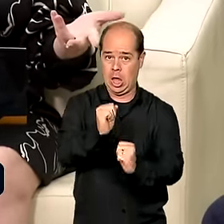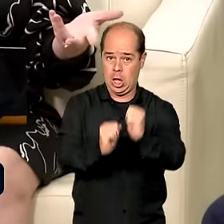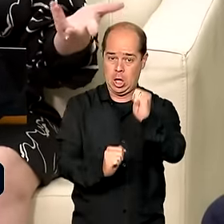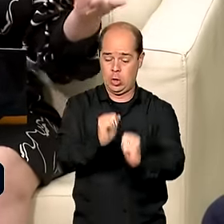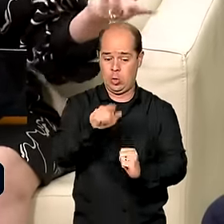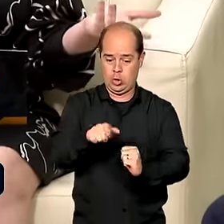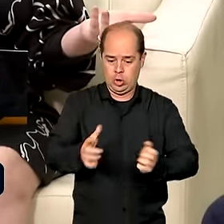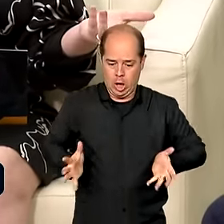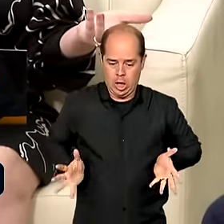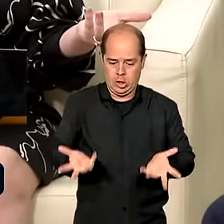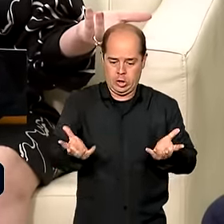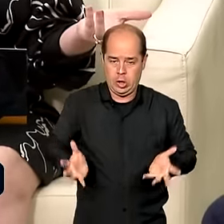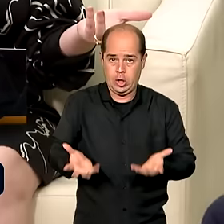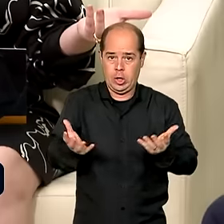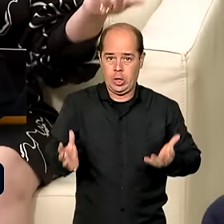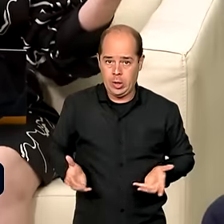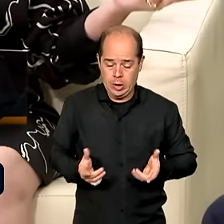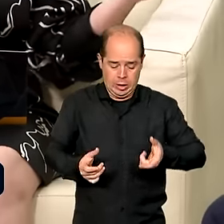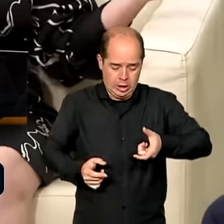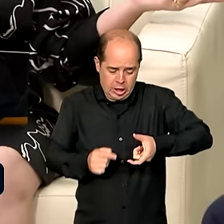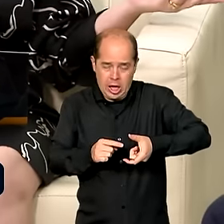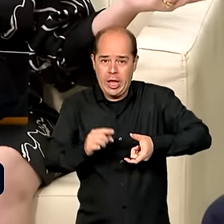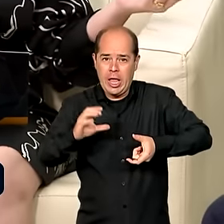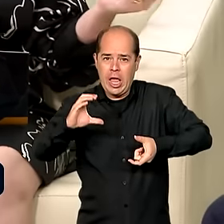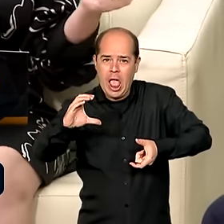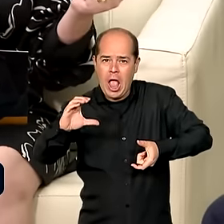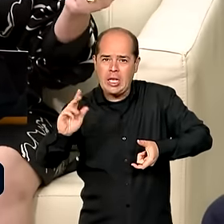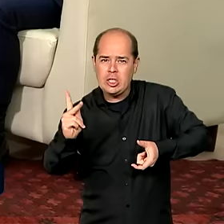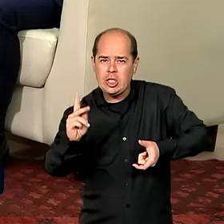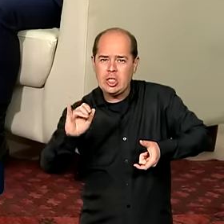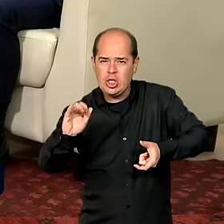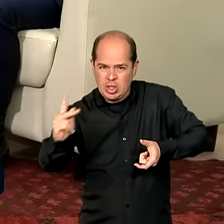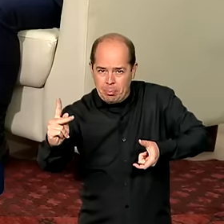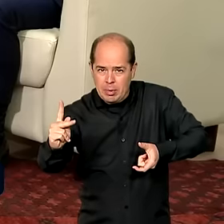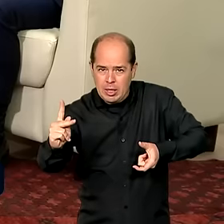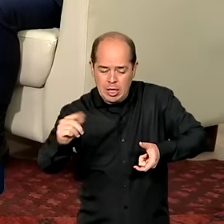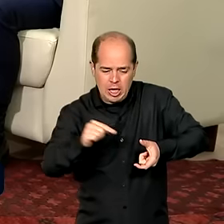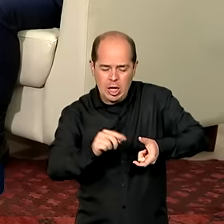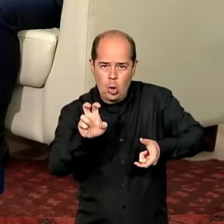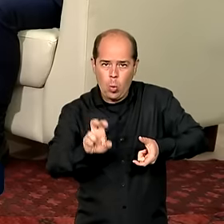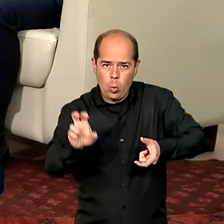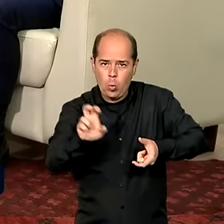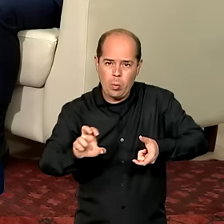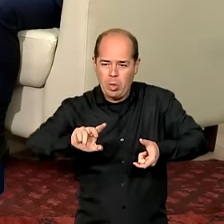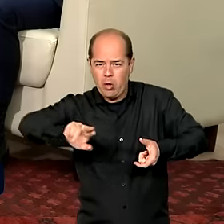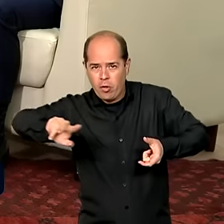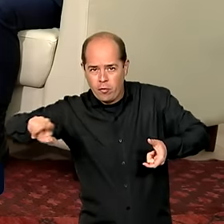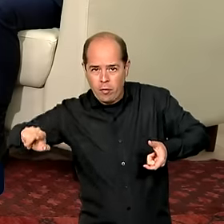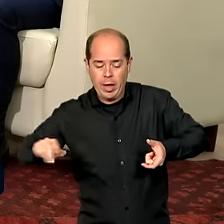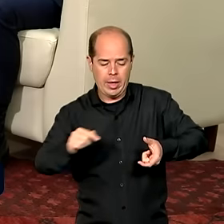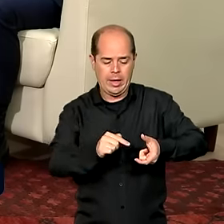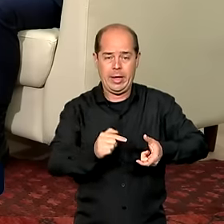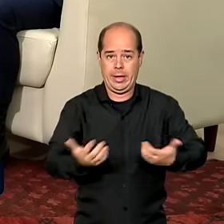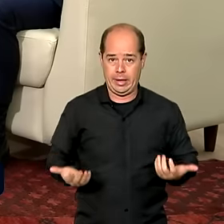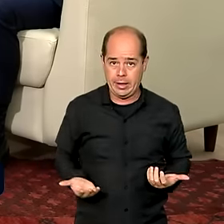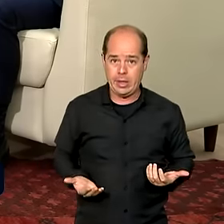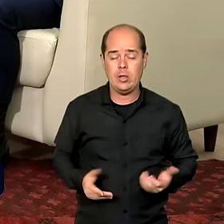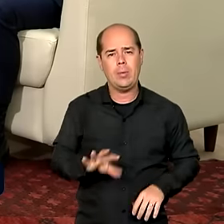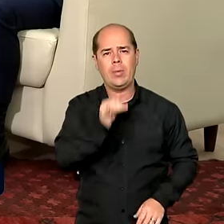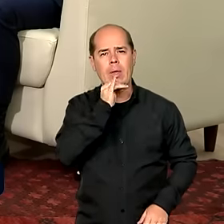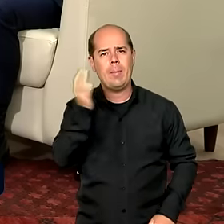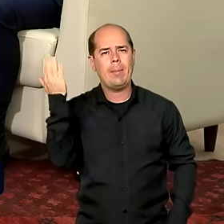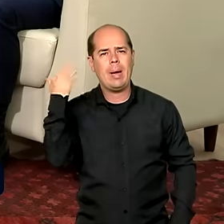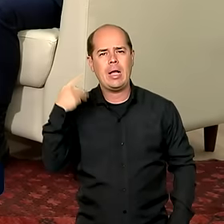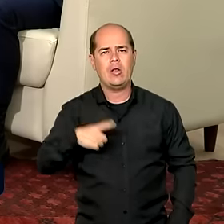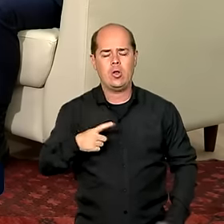sei se isso se aplica também a esse estímulo para pequenas e médias indústrias mas o o a experiência da pandemia quando faltou esse